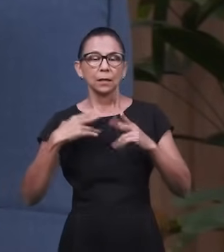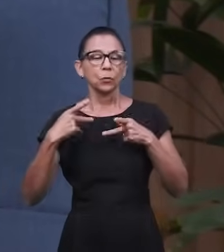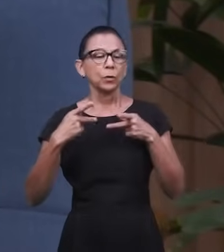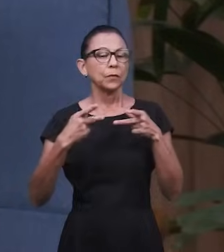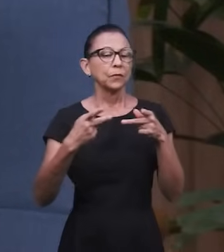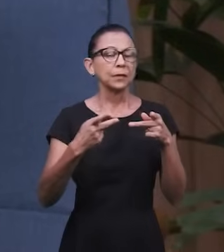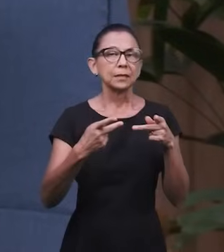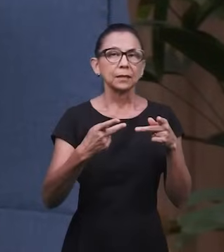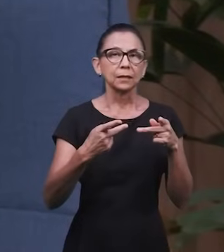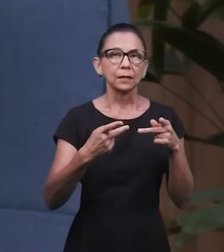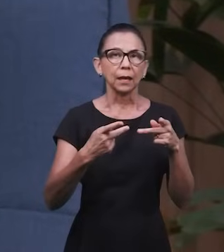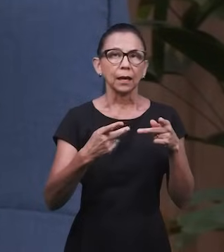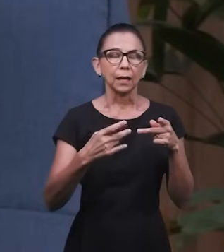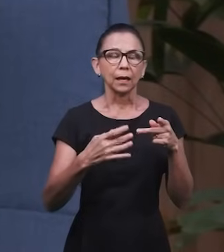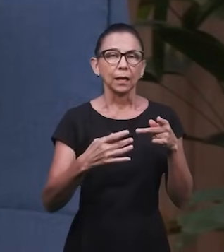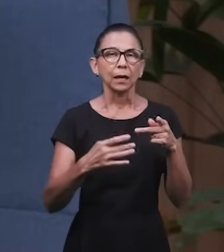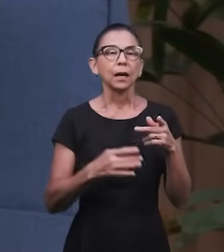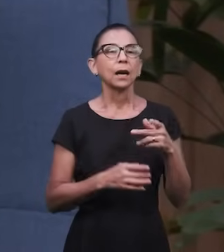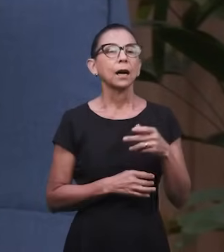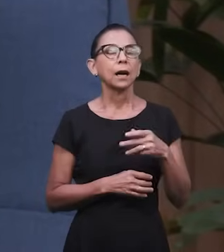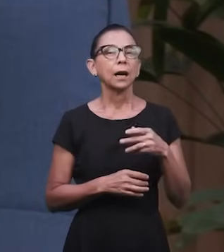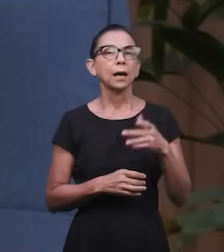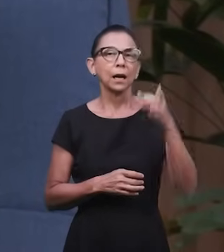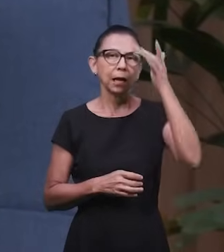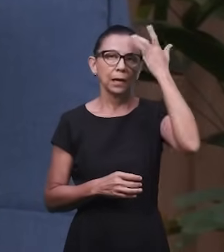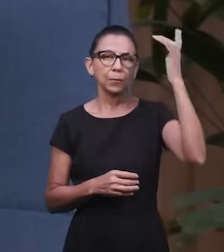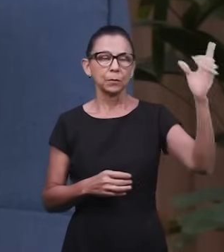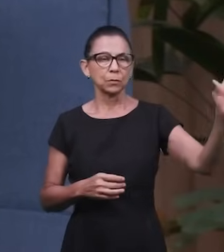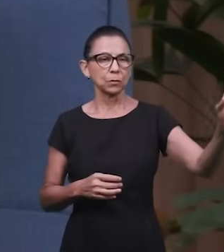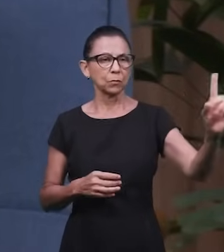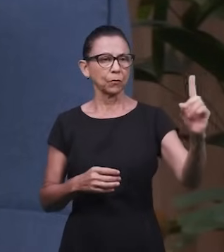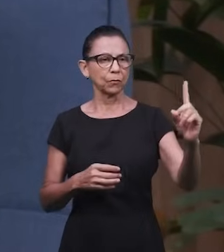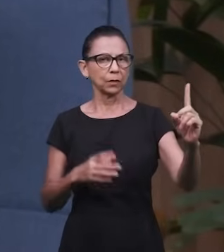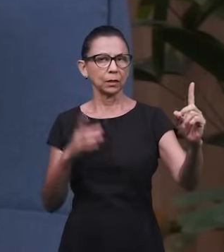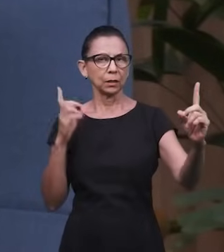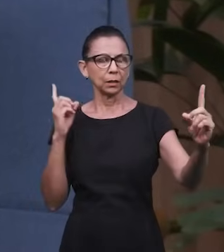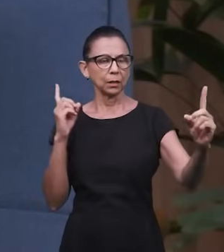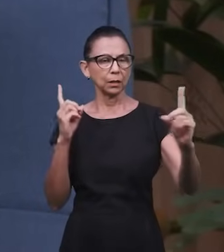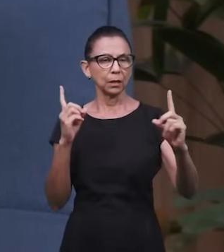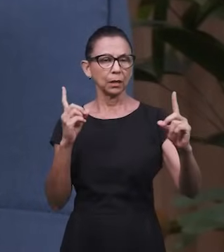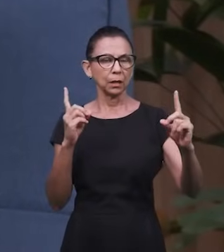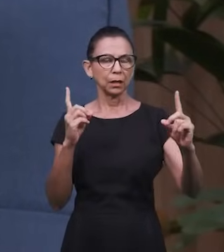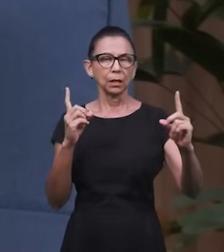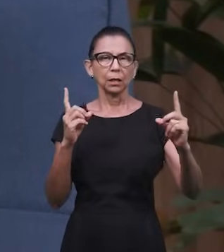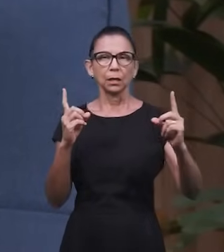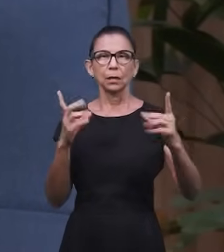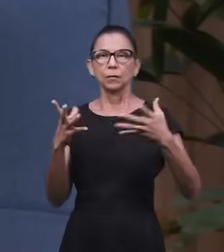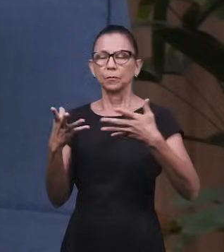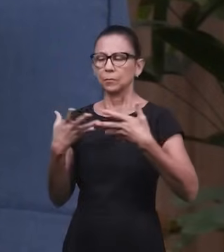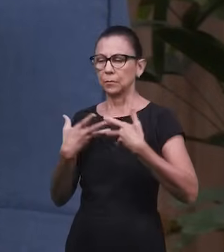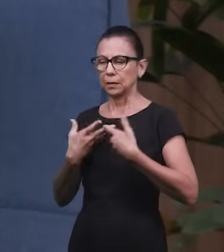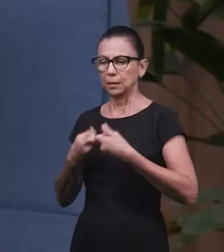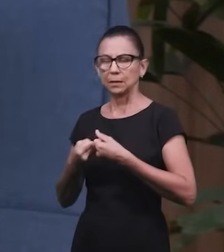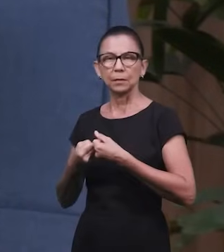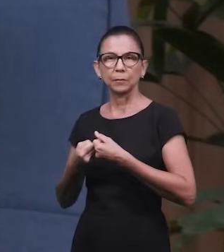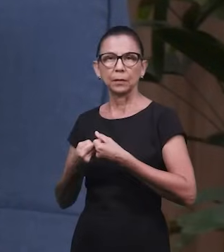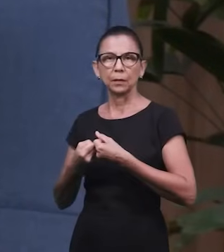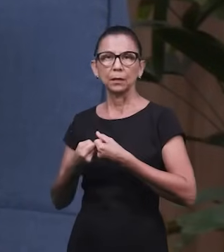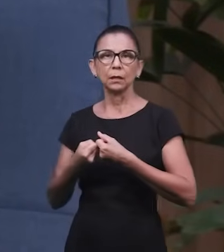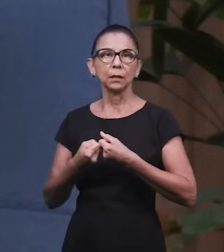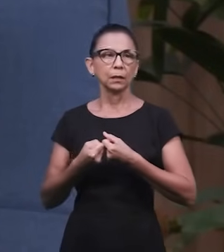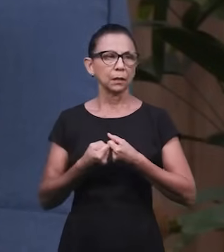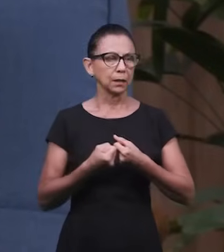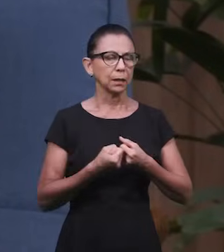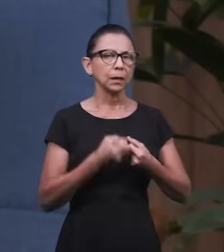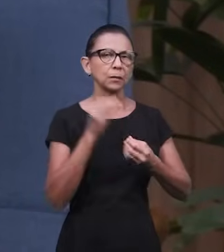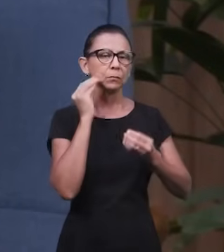que ele era bem-vindo, de que era uma pessoa importante, que era uma pessoa amada. Inclusive aconteceu aquele episódio quando aquela mulher quebra